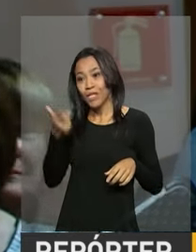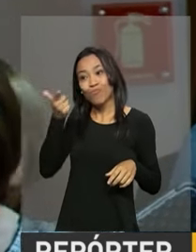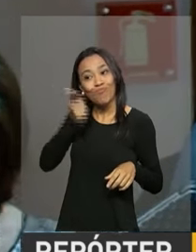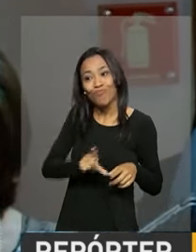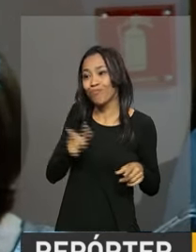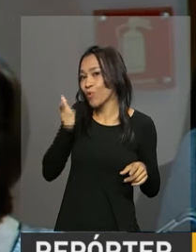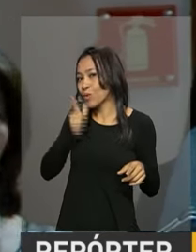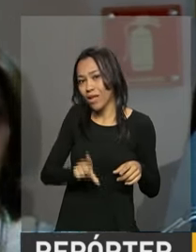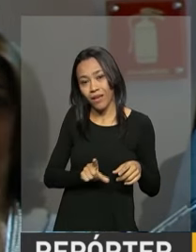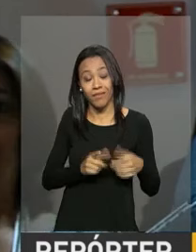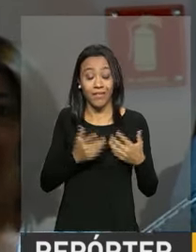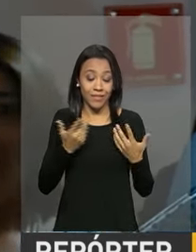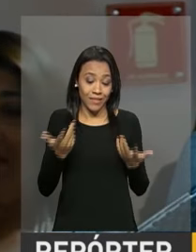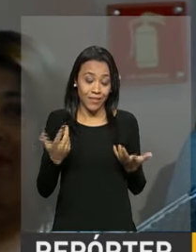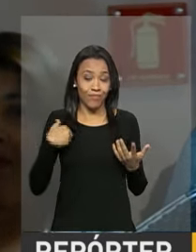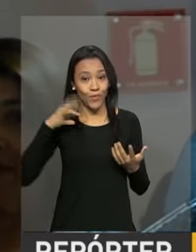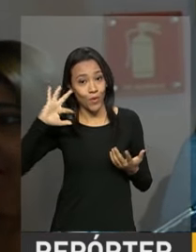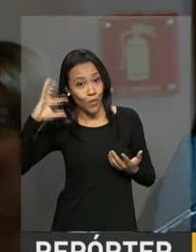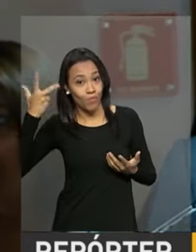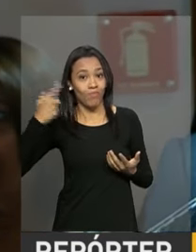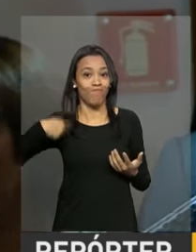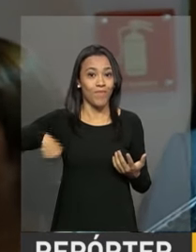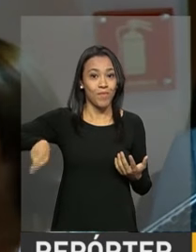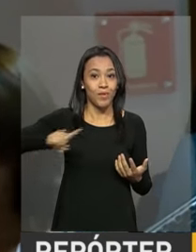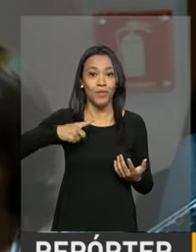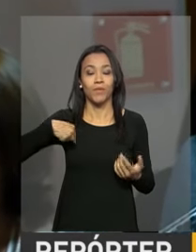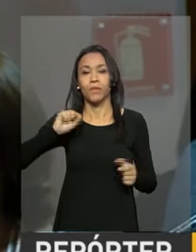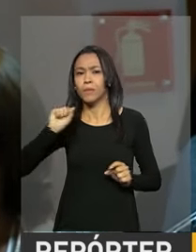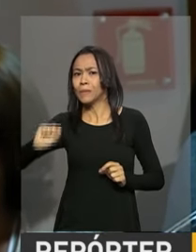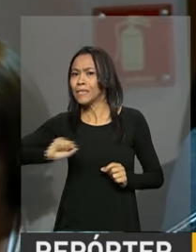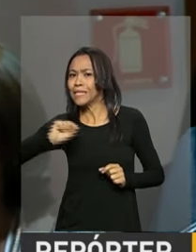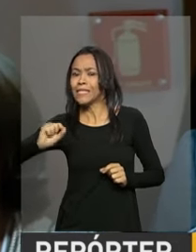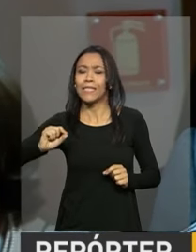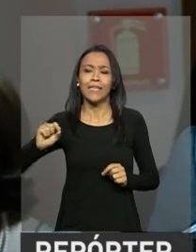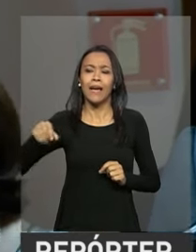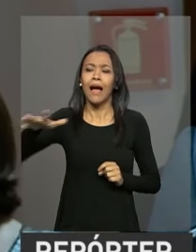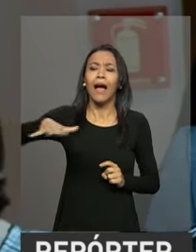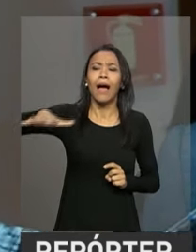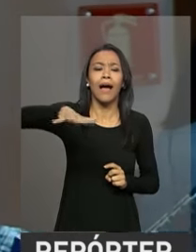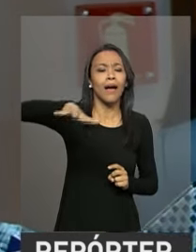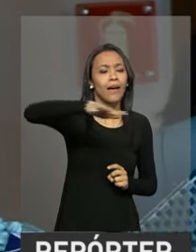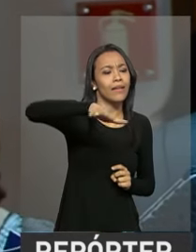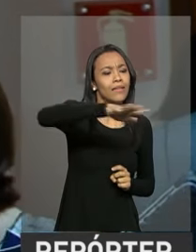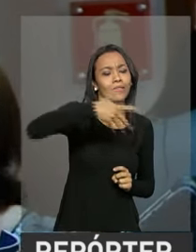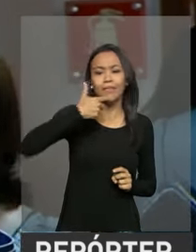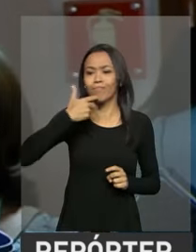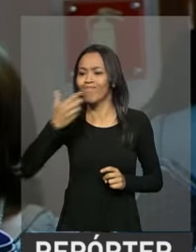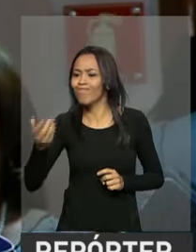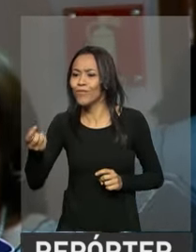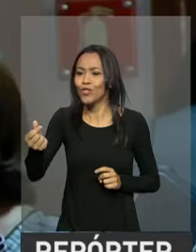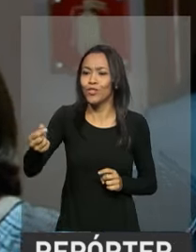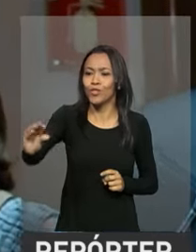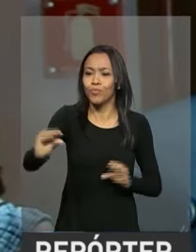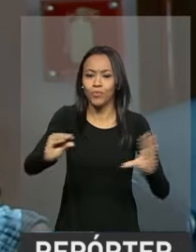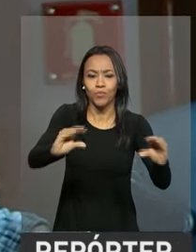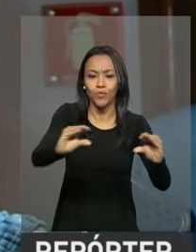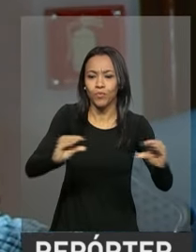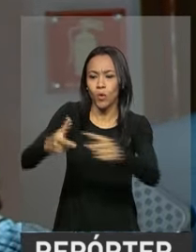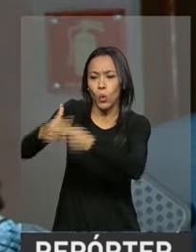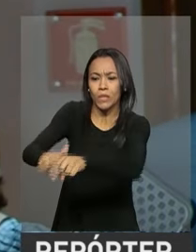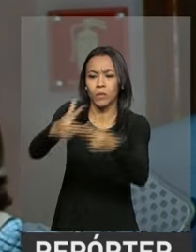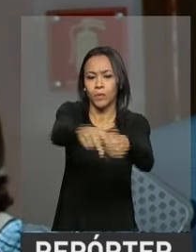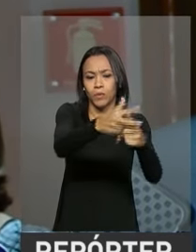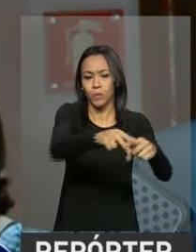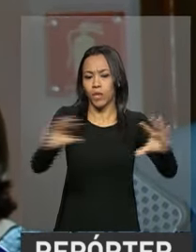valores então aí sim nós iniciaremos A análise de que áreas poderão cooperar com o ajuste fiscal mas